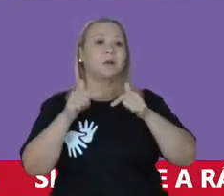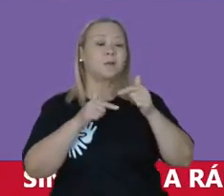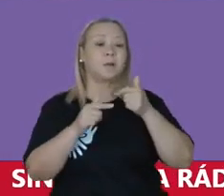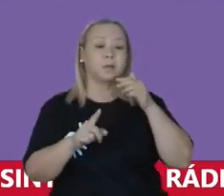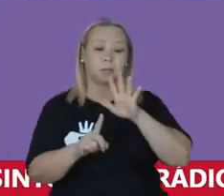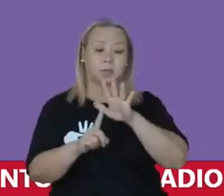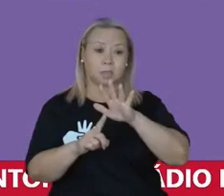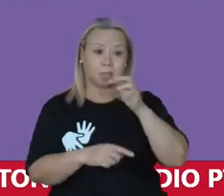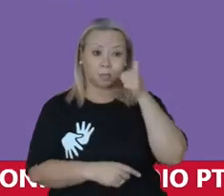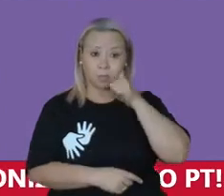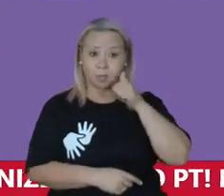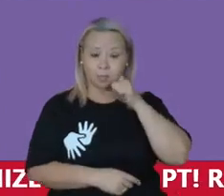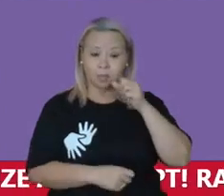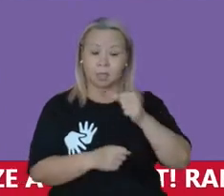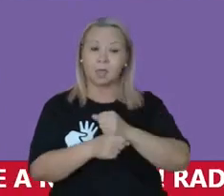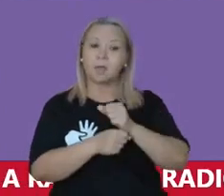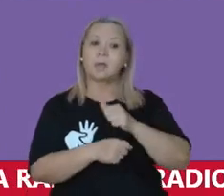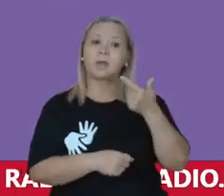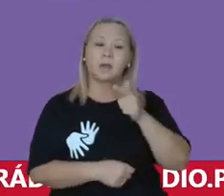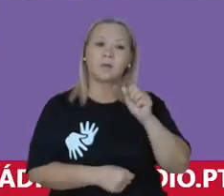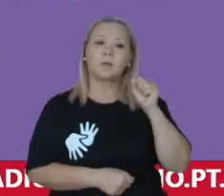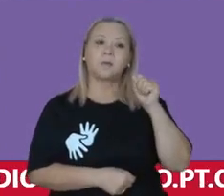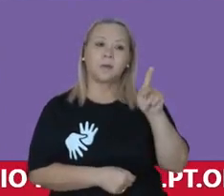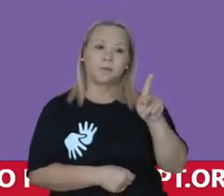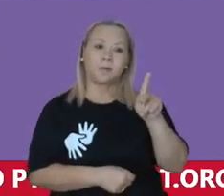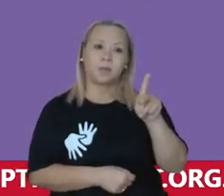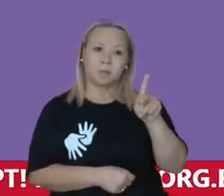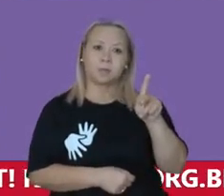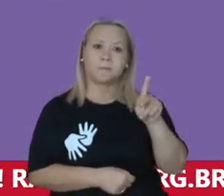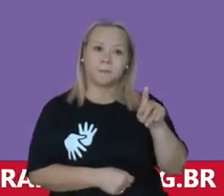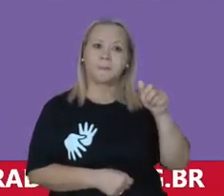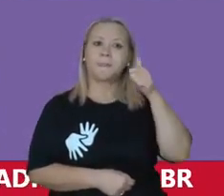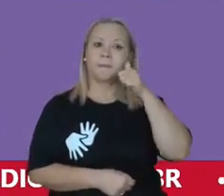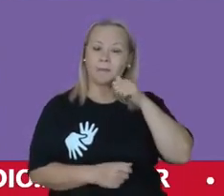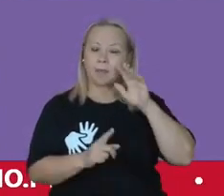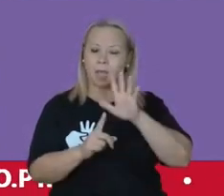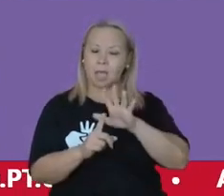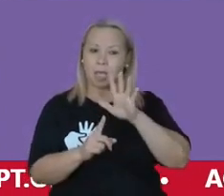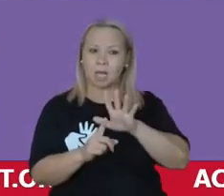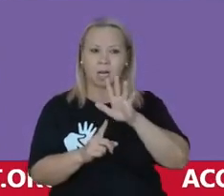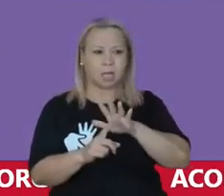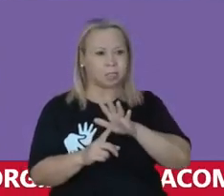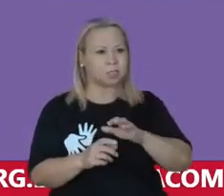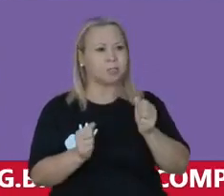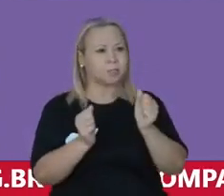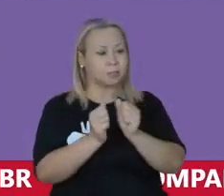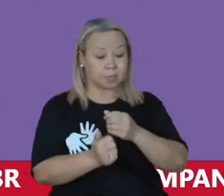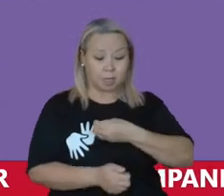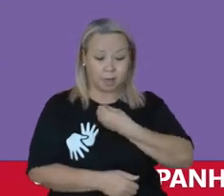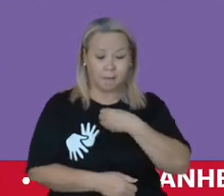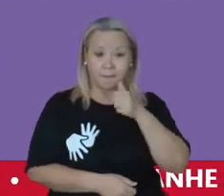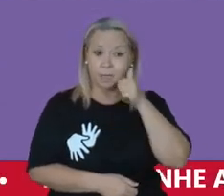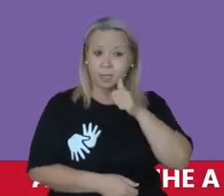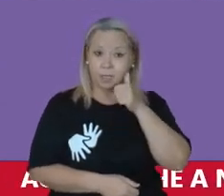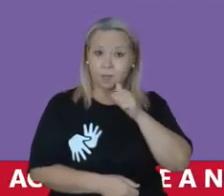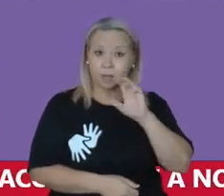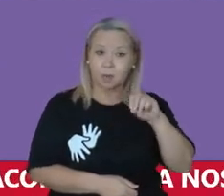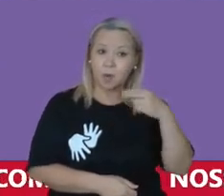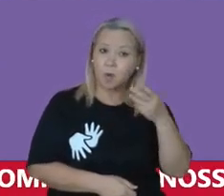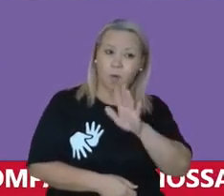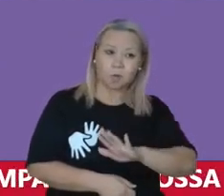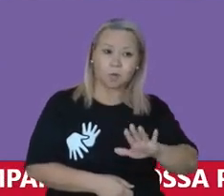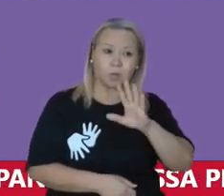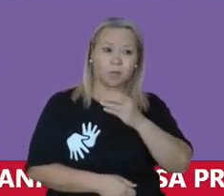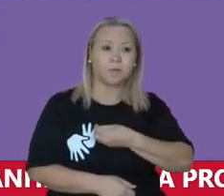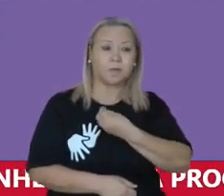as mulheres e a reforma da Previdência, ela atinge em cheio a vida das mulheres ao longo de toda a